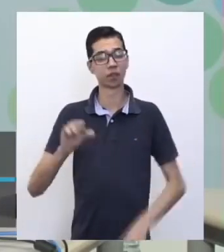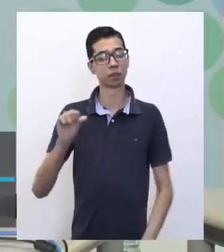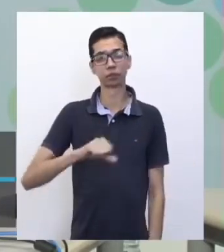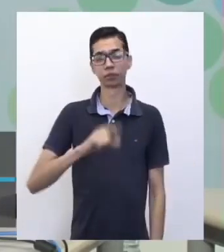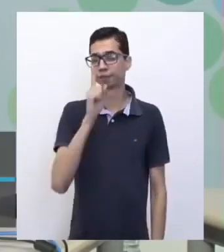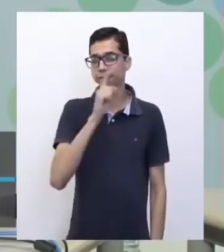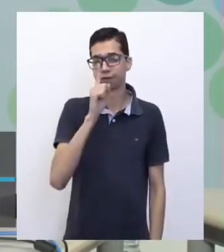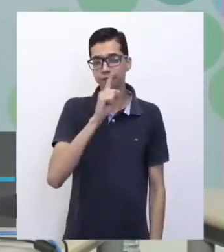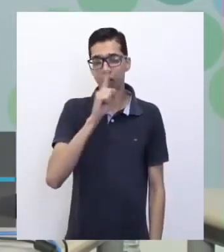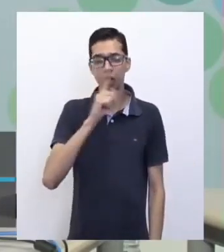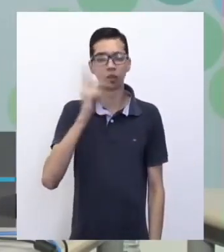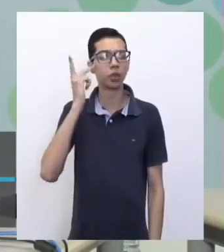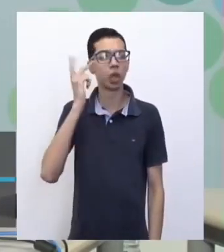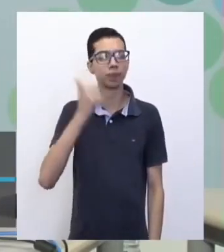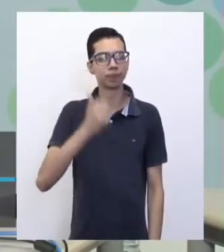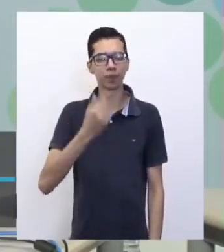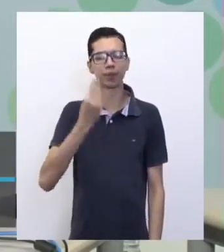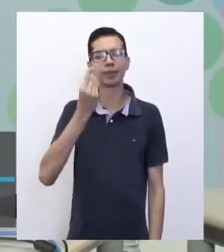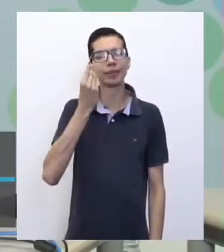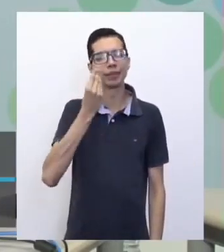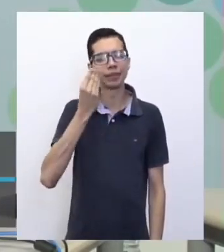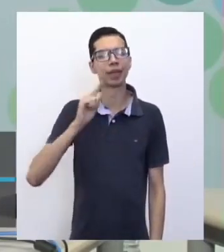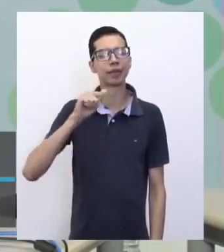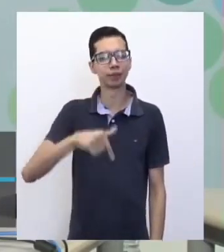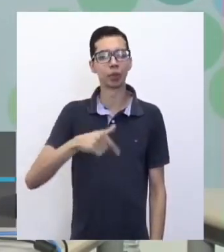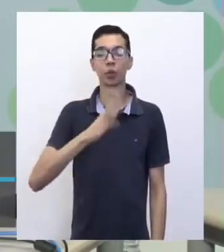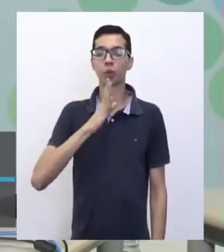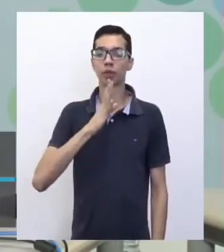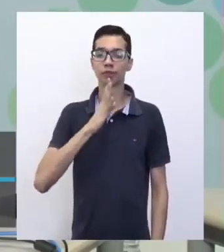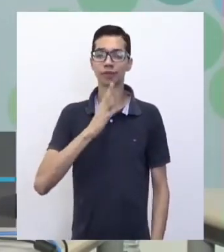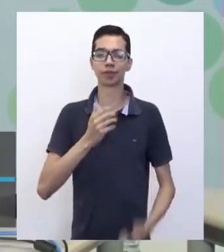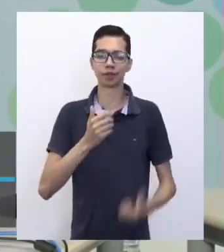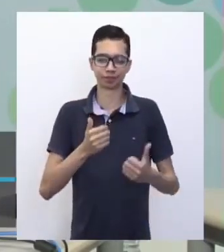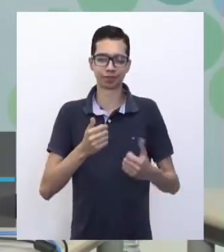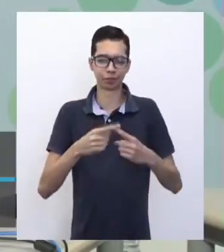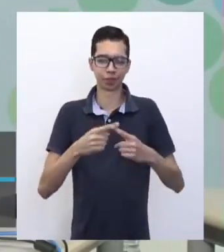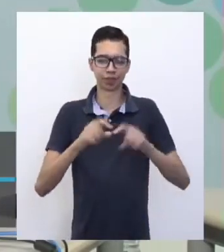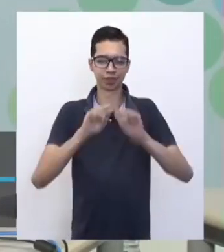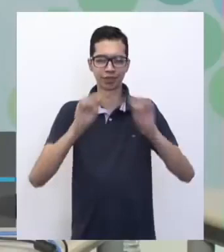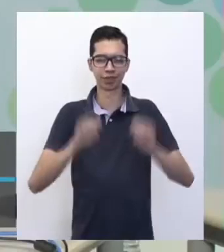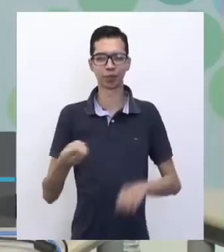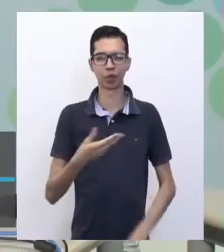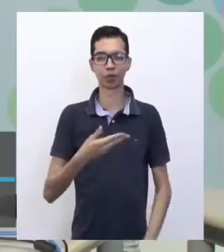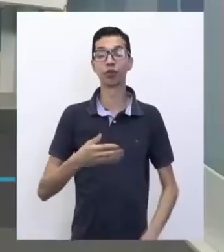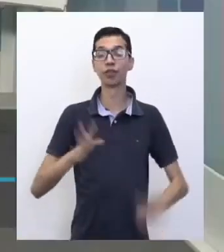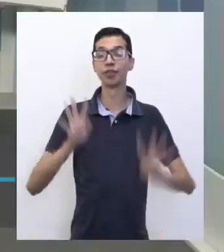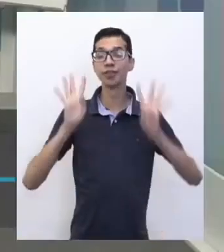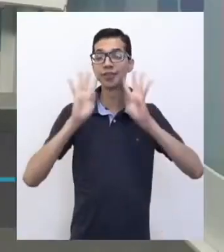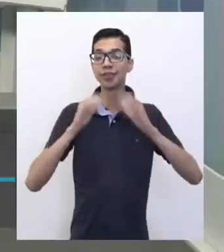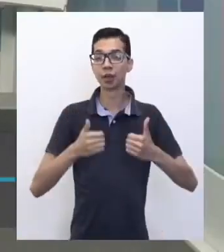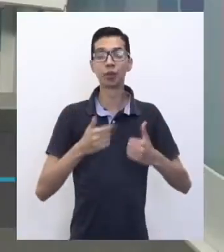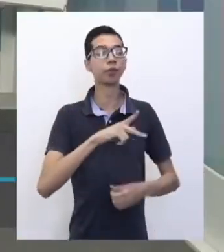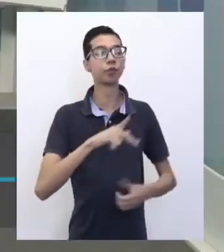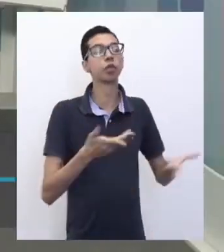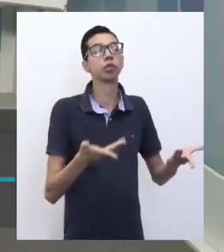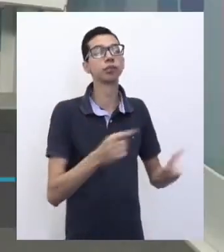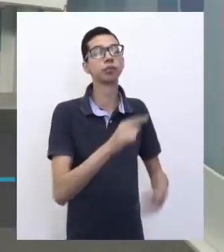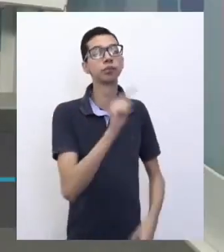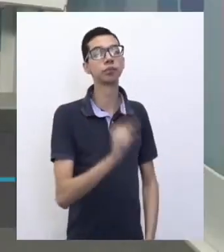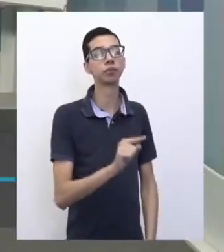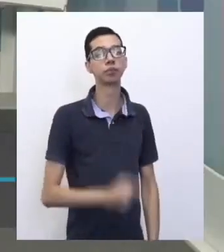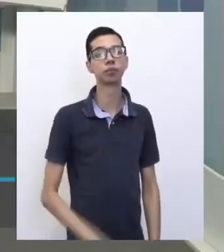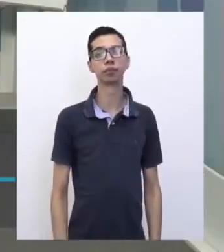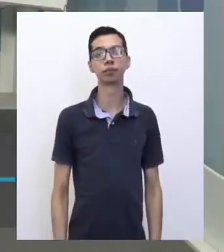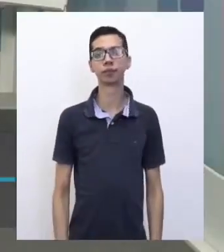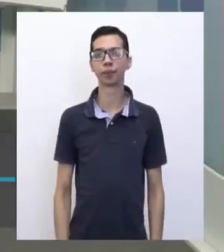novo pra gente conhecer essa ferramenta nova, que é muito bacana, tá? E aí, professora? Como está aqui que a turma está falando aqui?